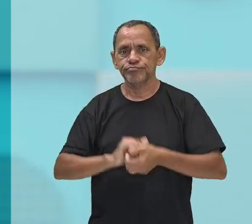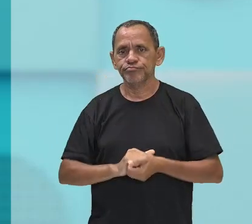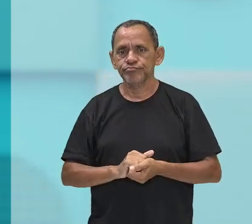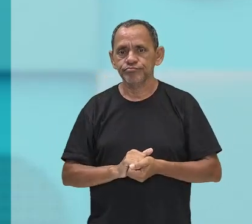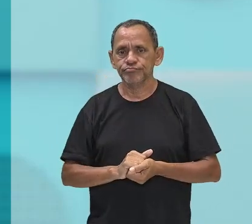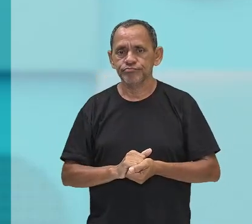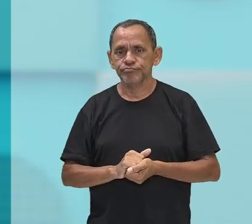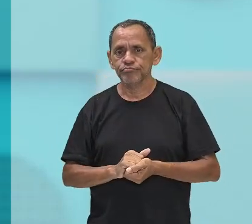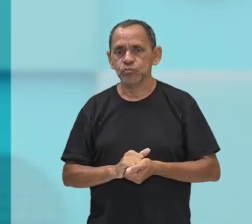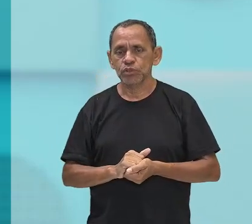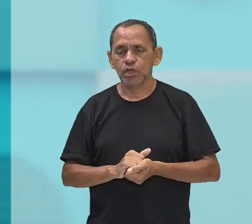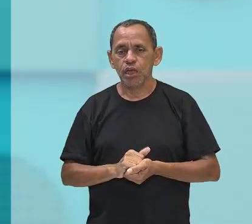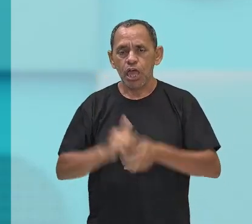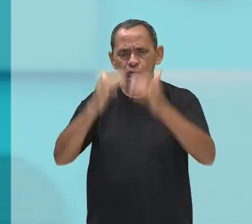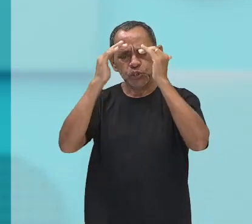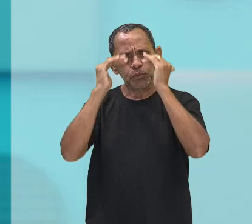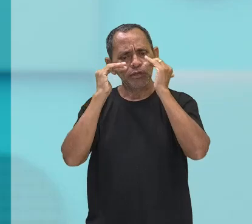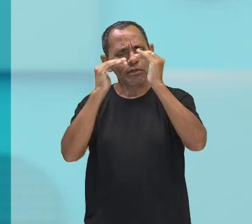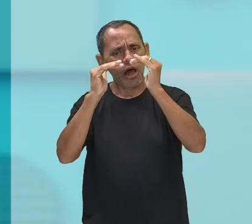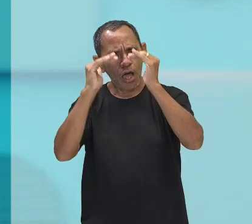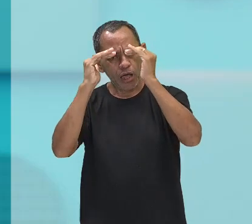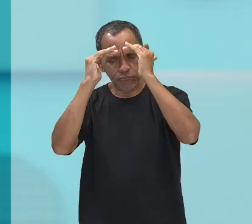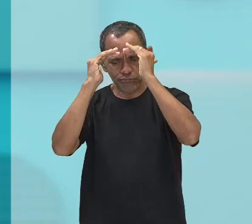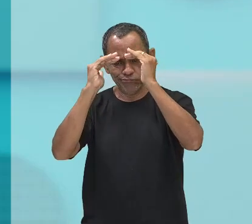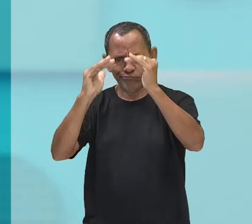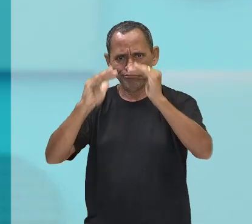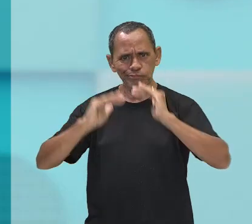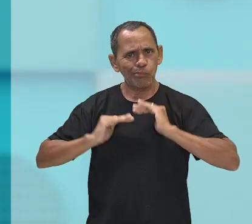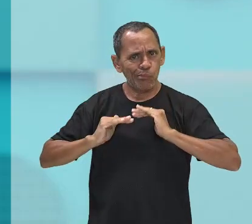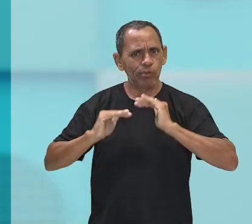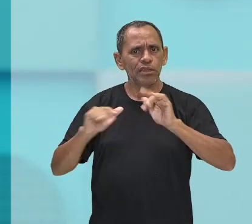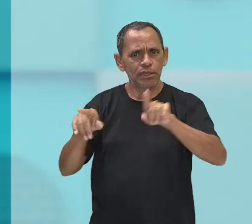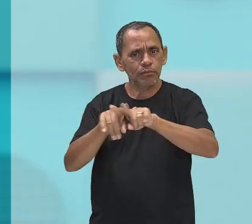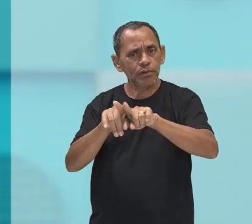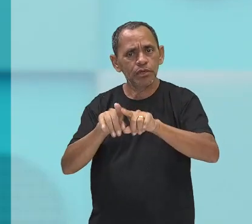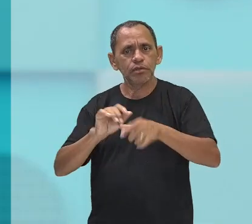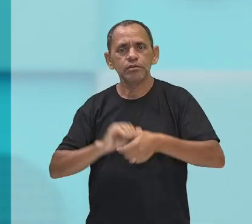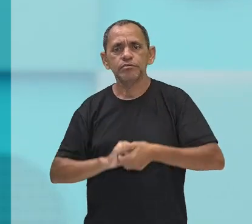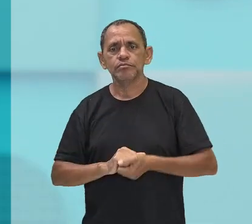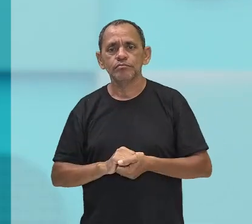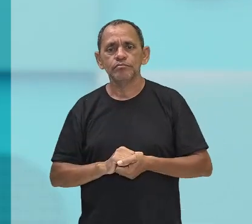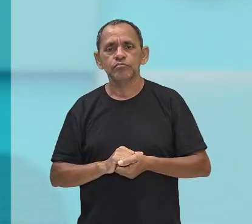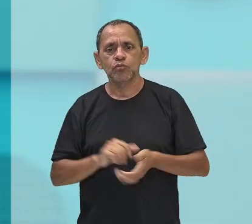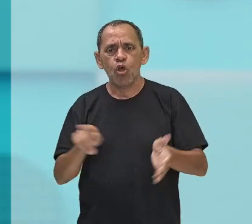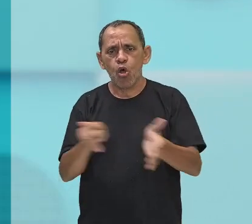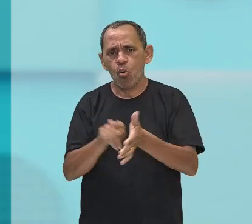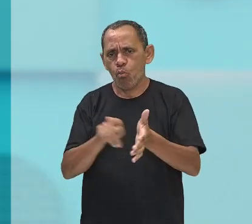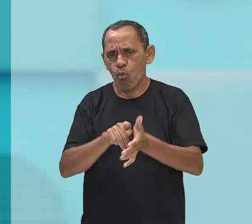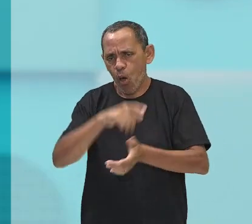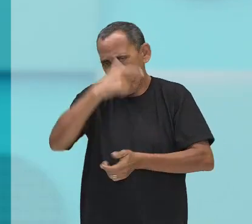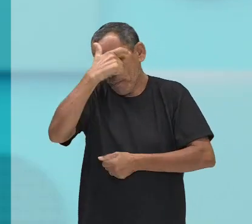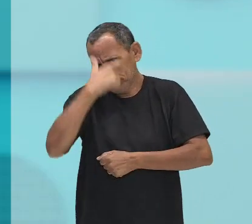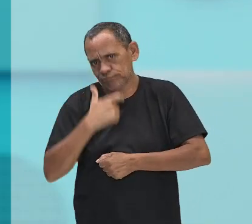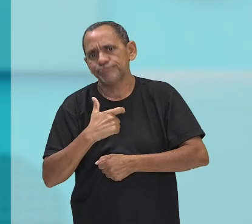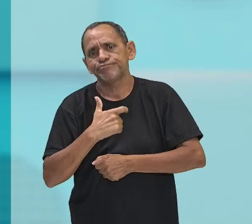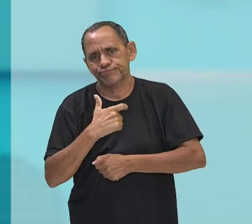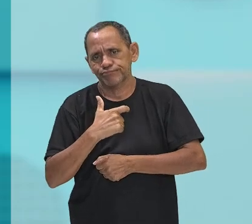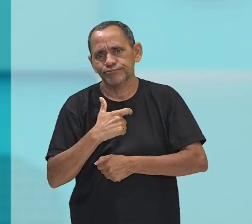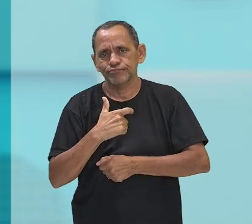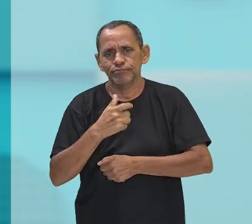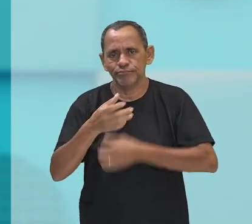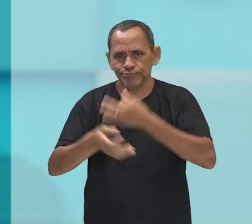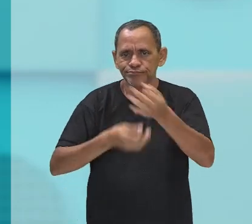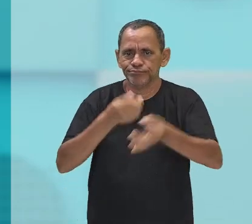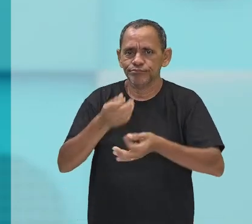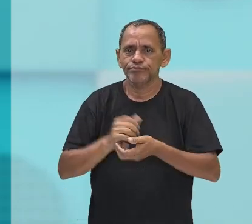está emitindo opinião e também com a minha própria opinião, né? Ter essa troca aí, esse diálogo,